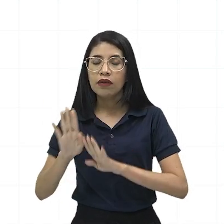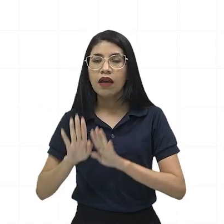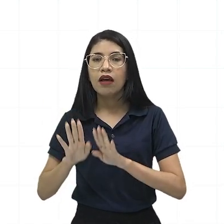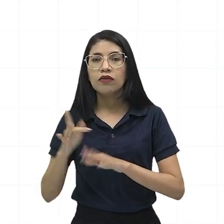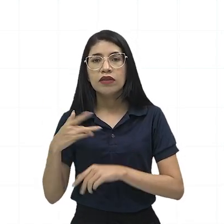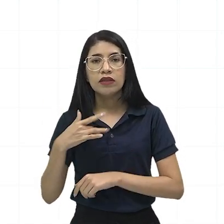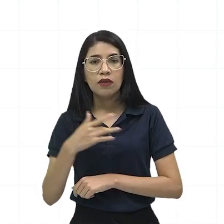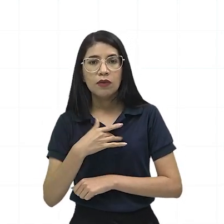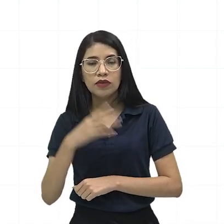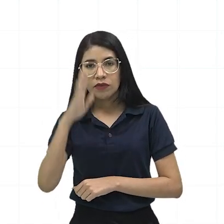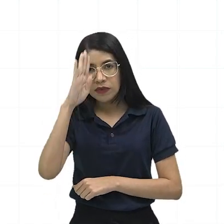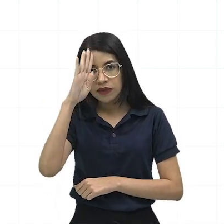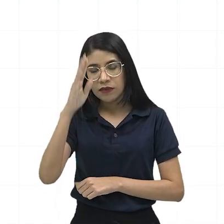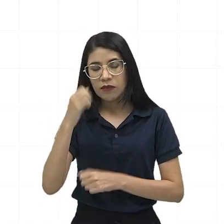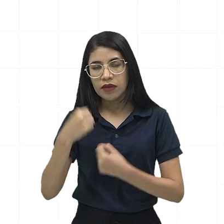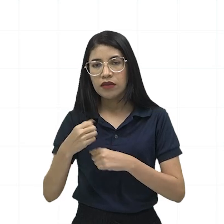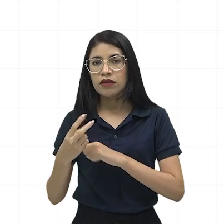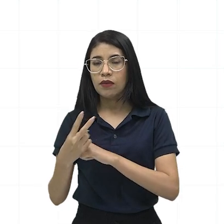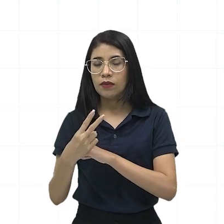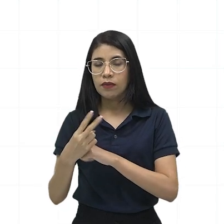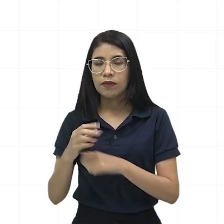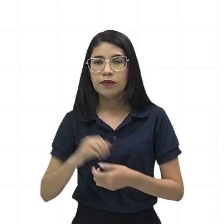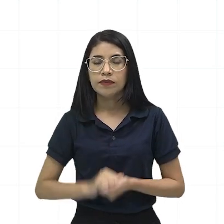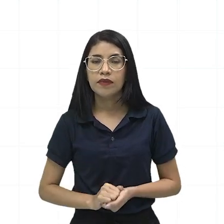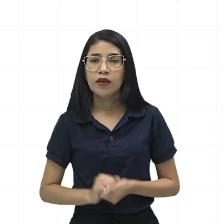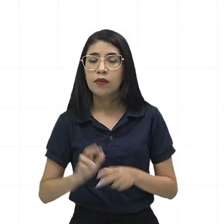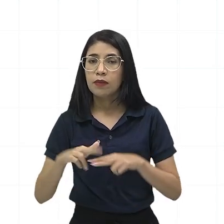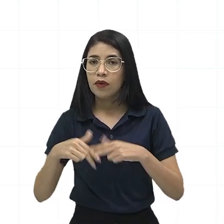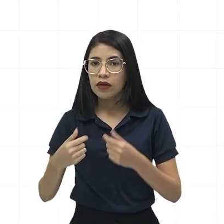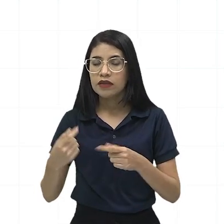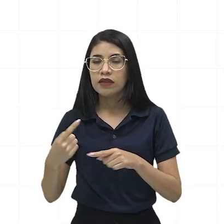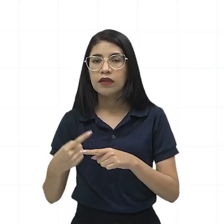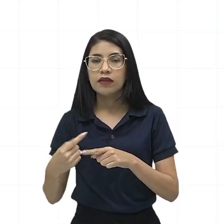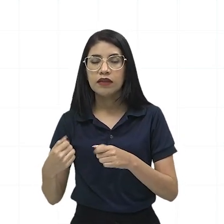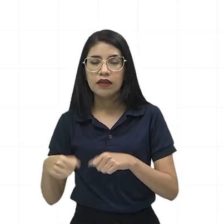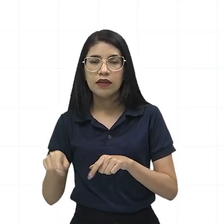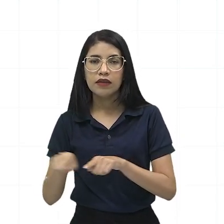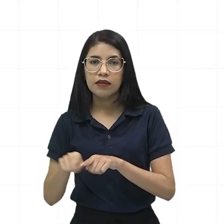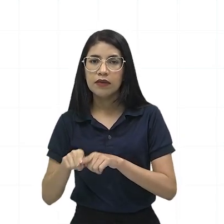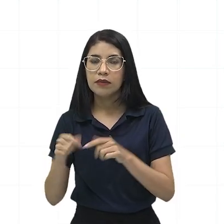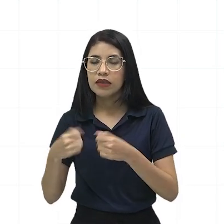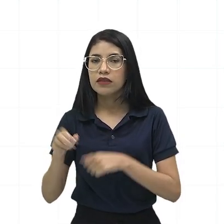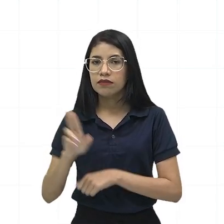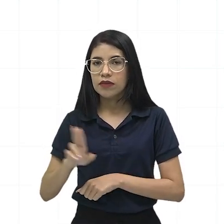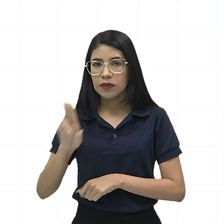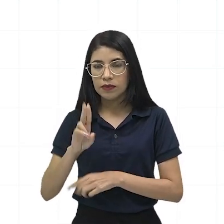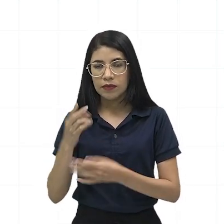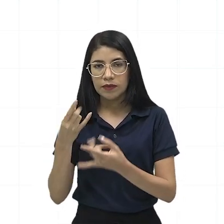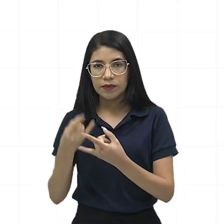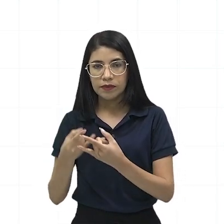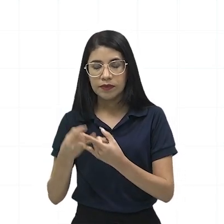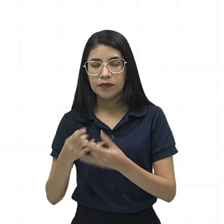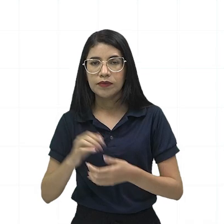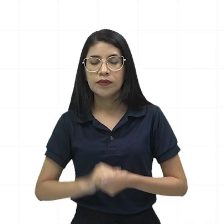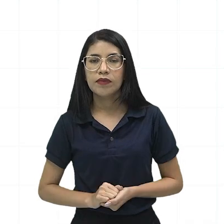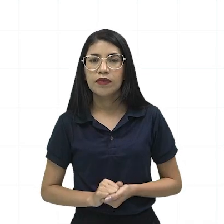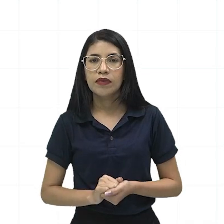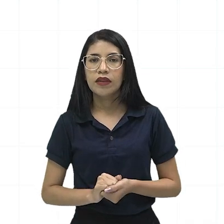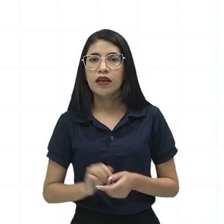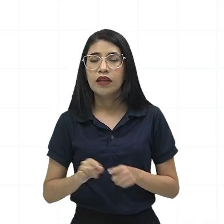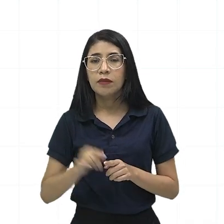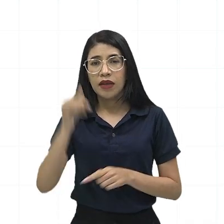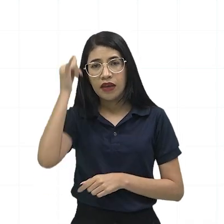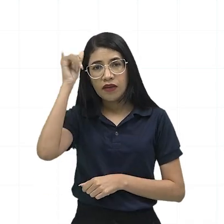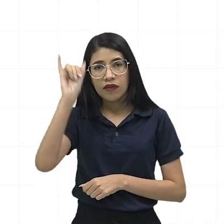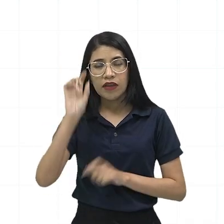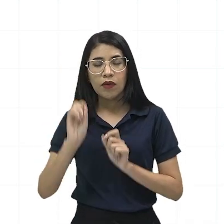saúde em primeiro lugar, né? Por isso que nessas relações a gente precisa ter o uso aí do preservativo. Não